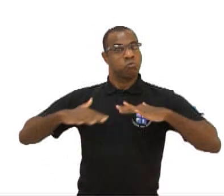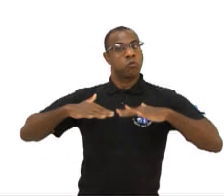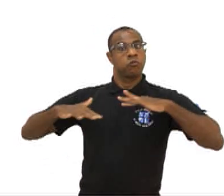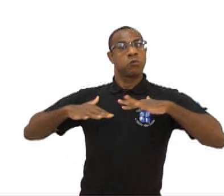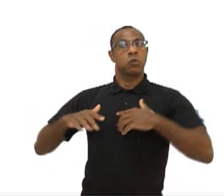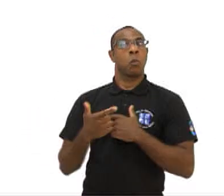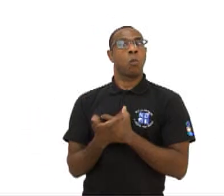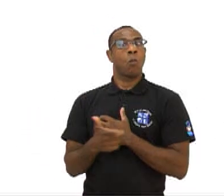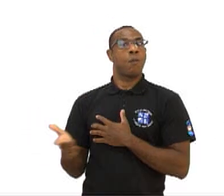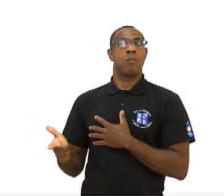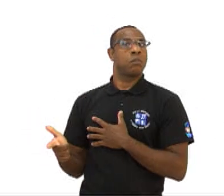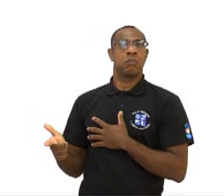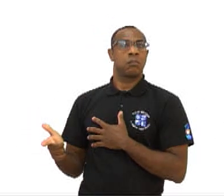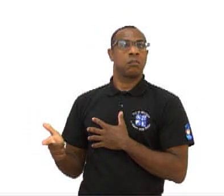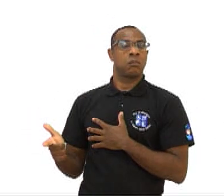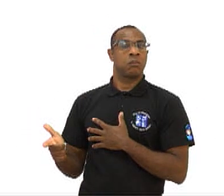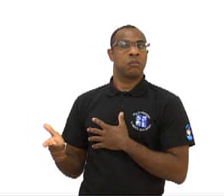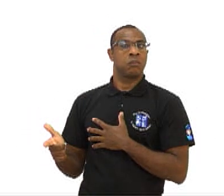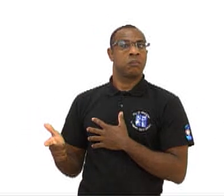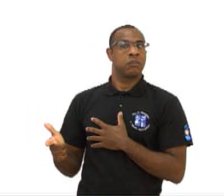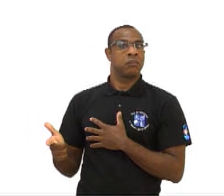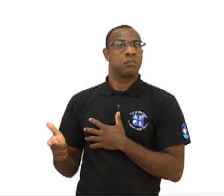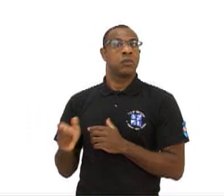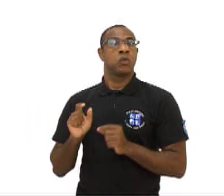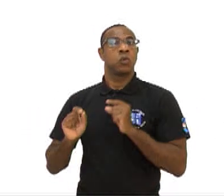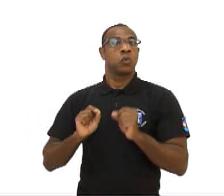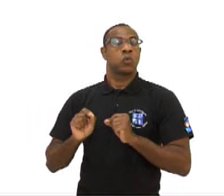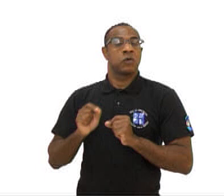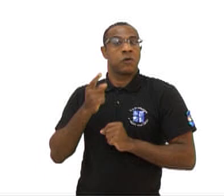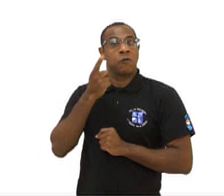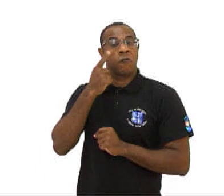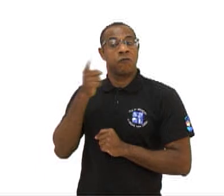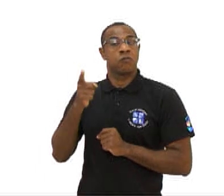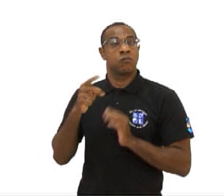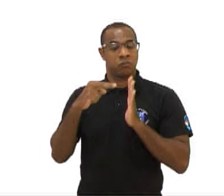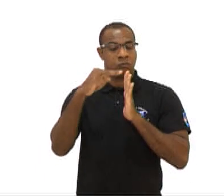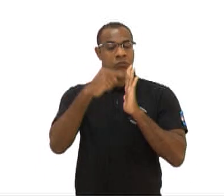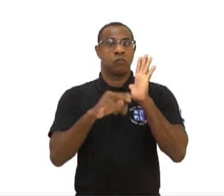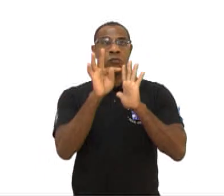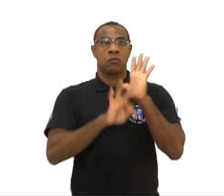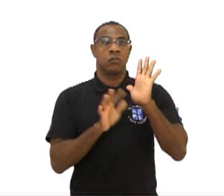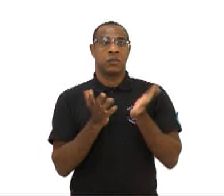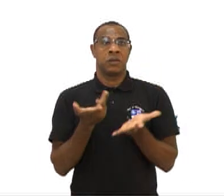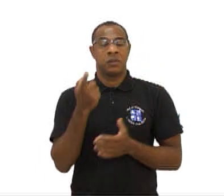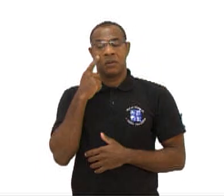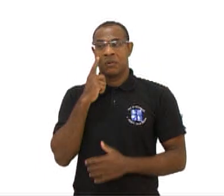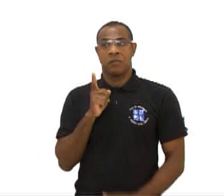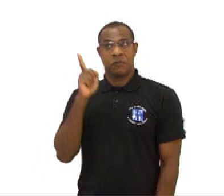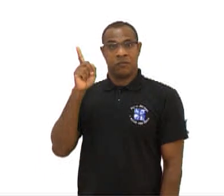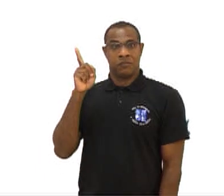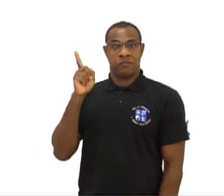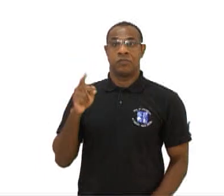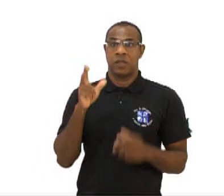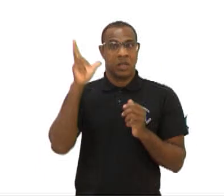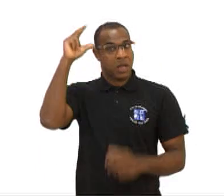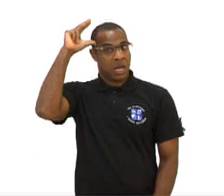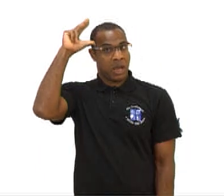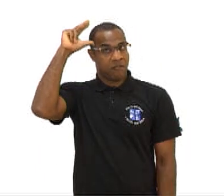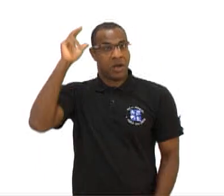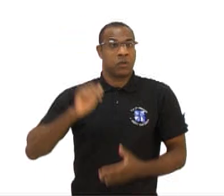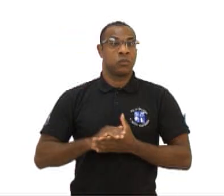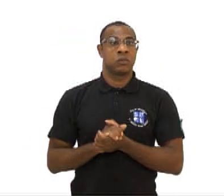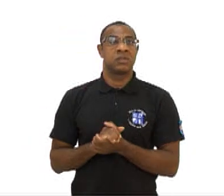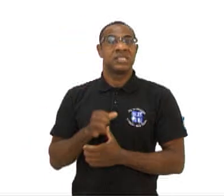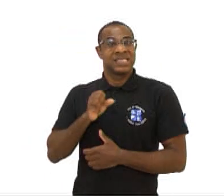alguma. Julgue a validade do texto. Né? E aí o cavalo, malandrão, pensa o seguinte,